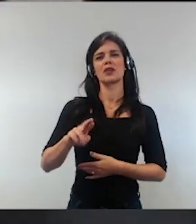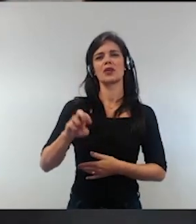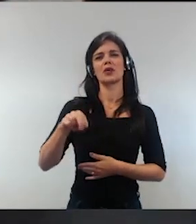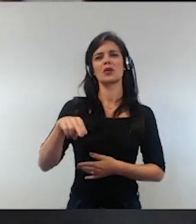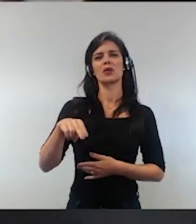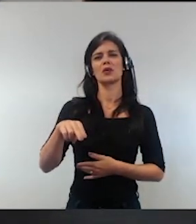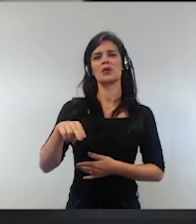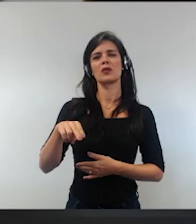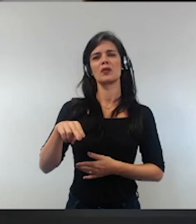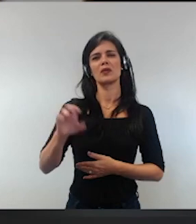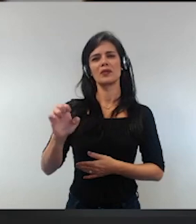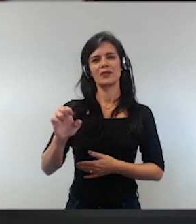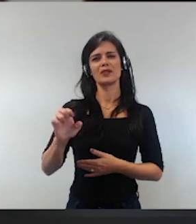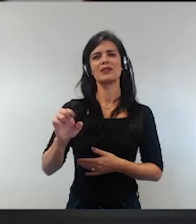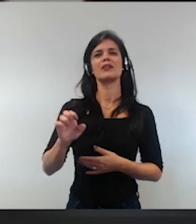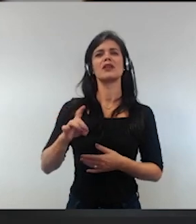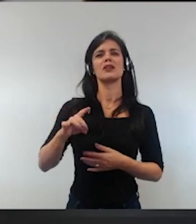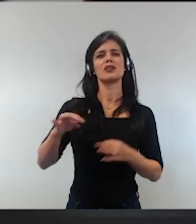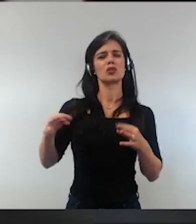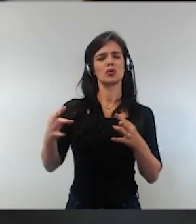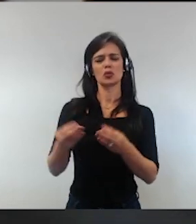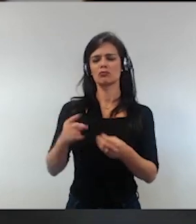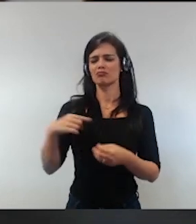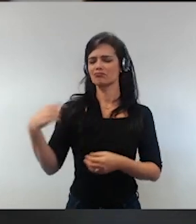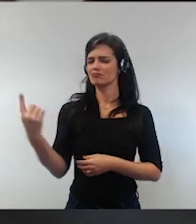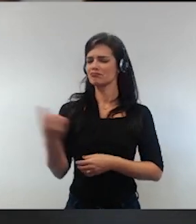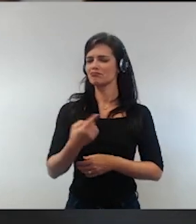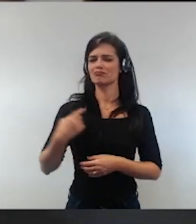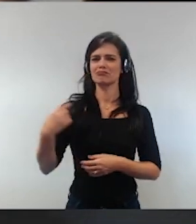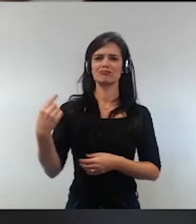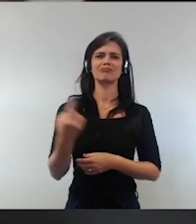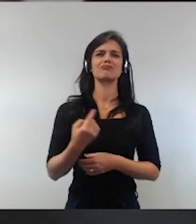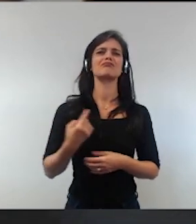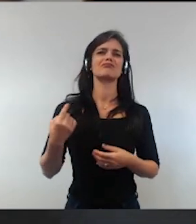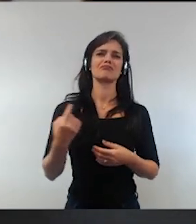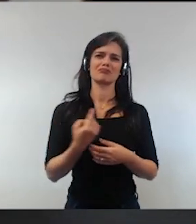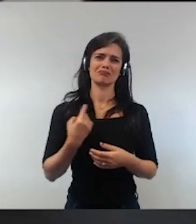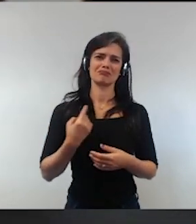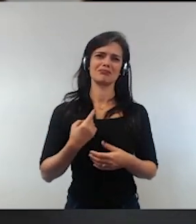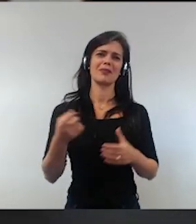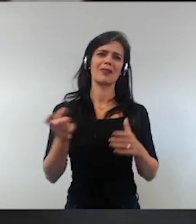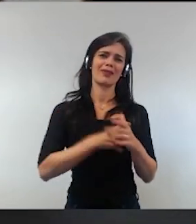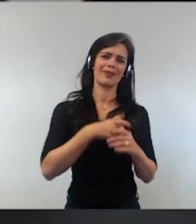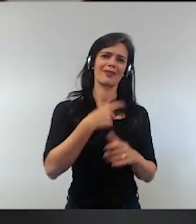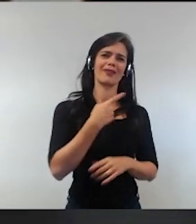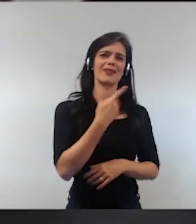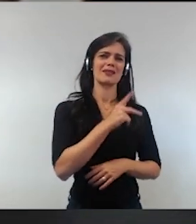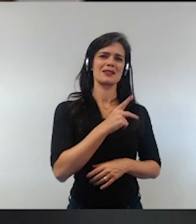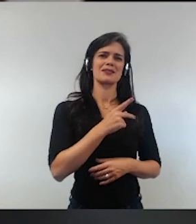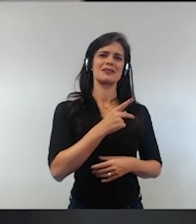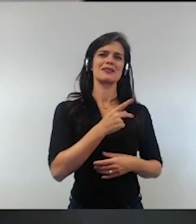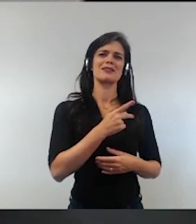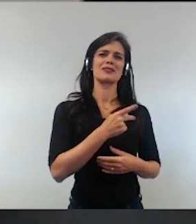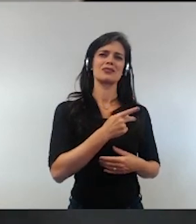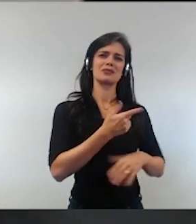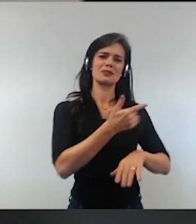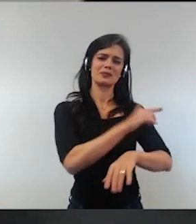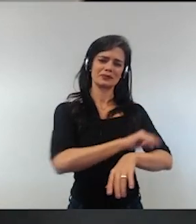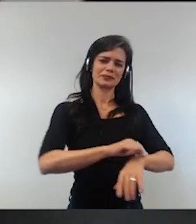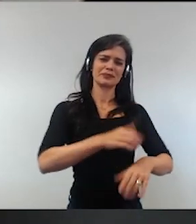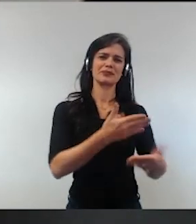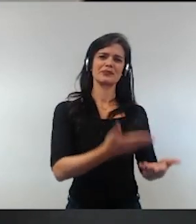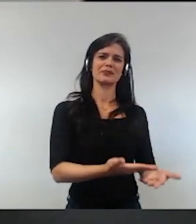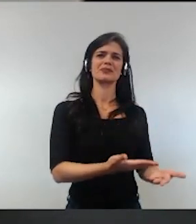de todos, nós todos somos devedores e tributários dessa generosidade de todos